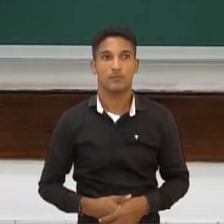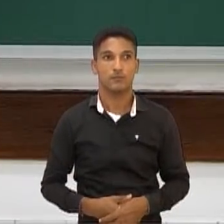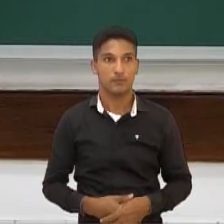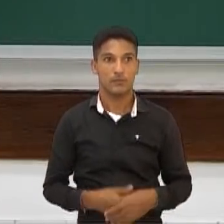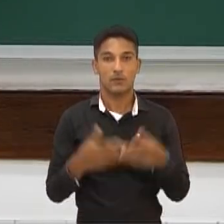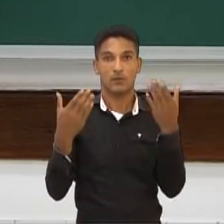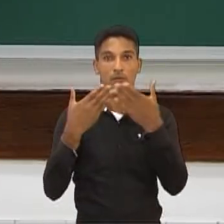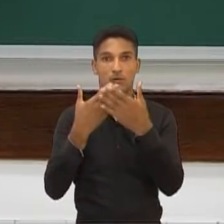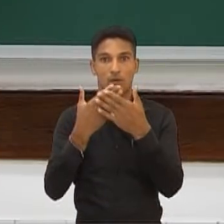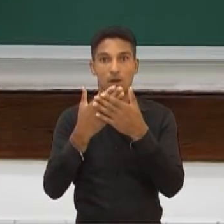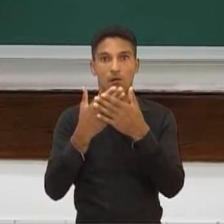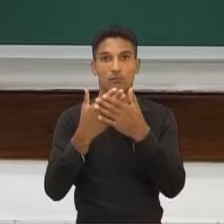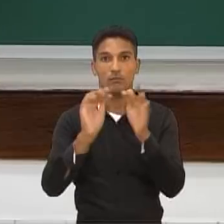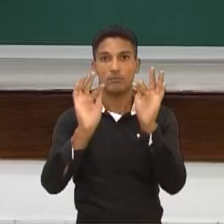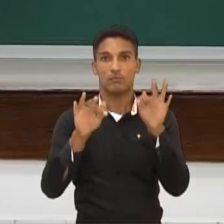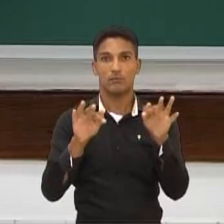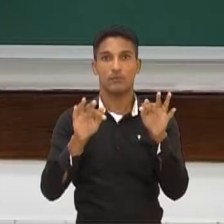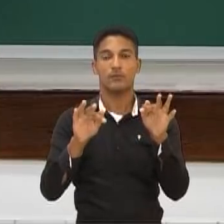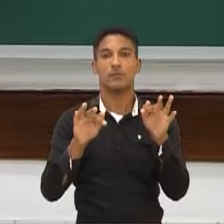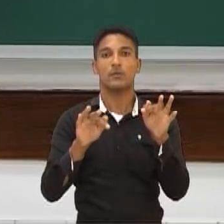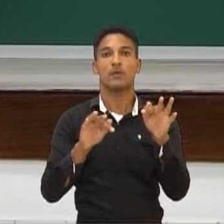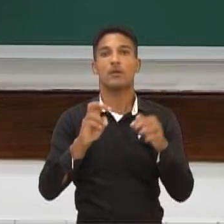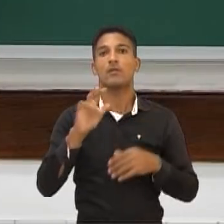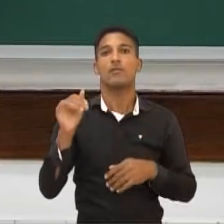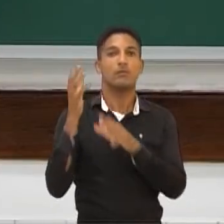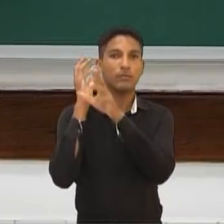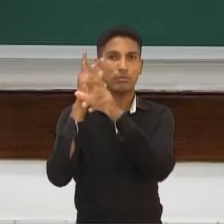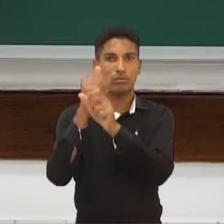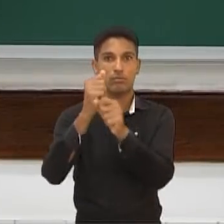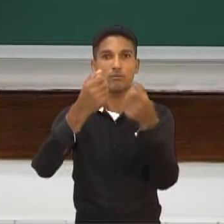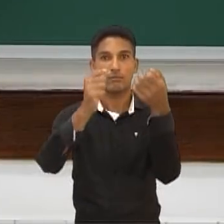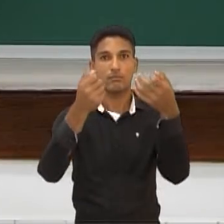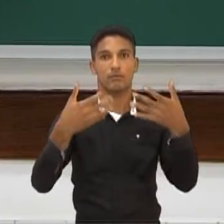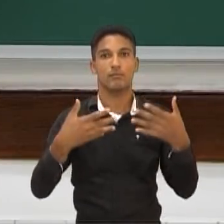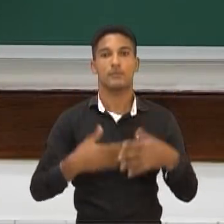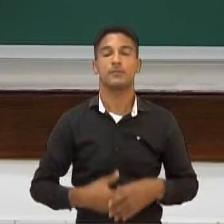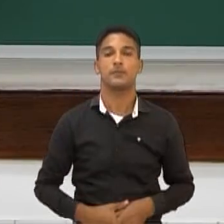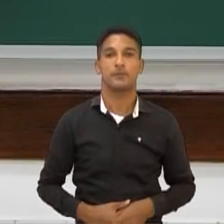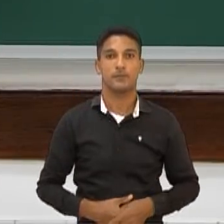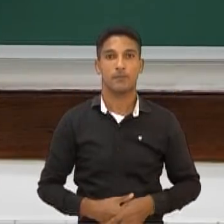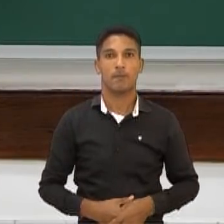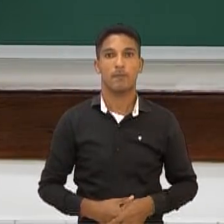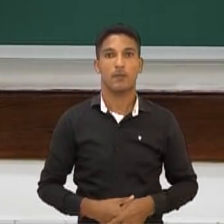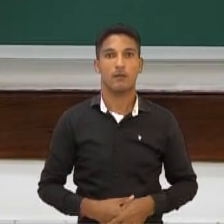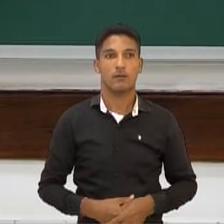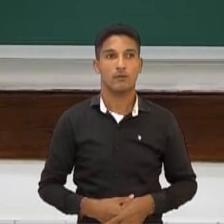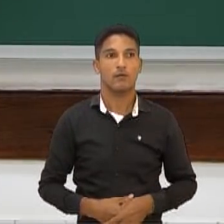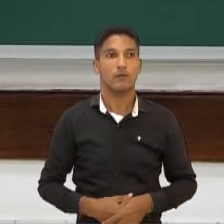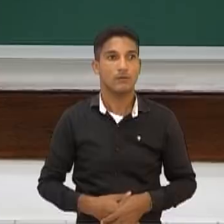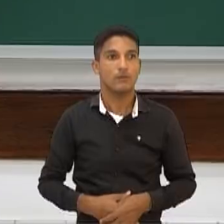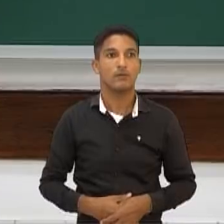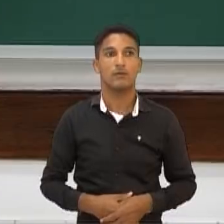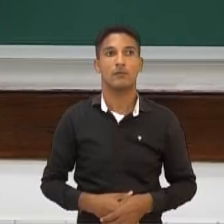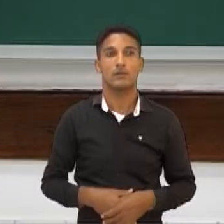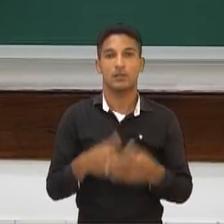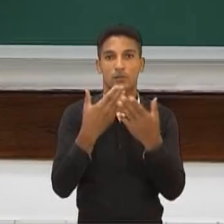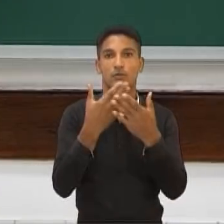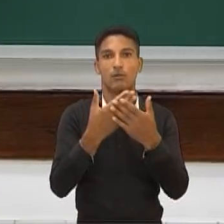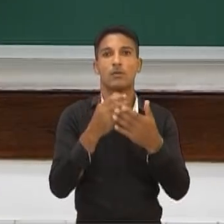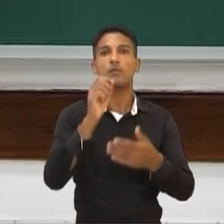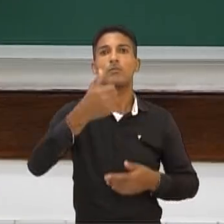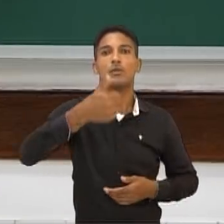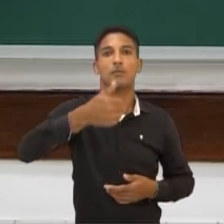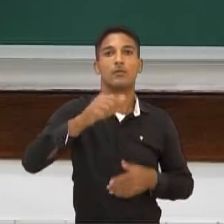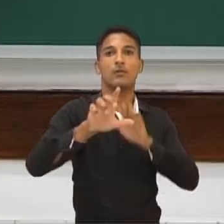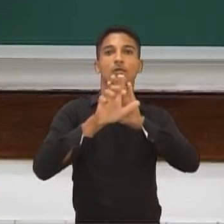gente fechar essa aula, vamos fazer uma pequena retomada do que nós vimos nesse momento. Nós vimos a primeira lei